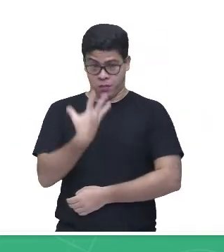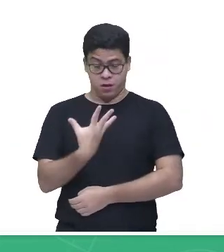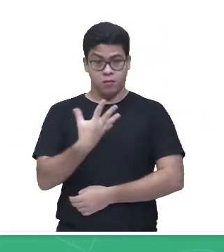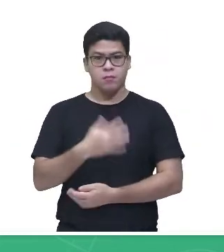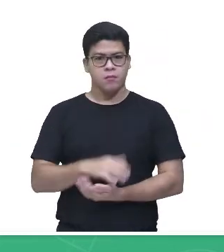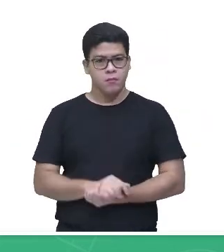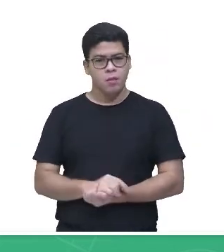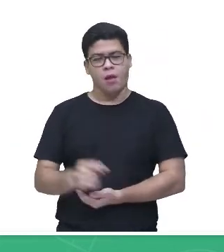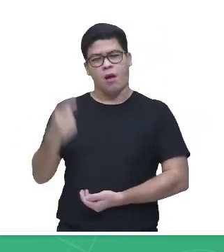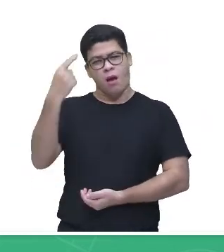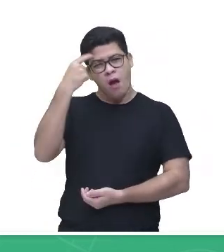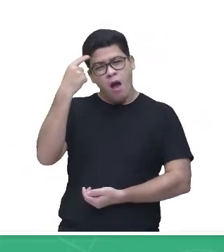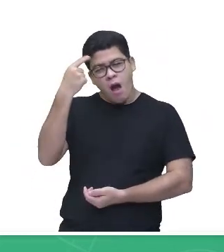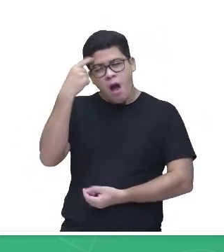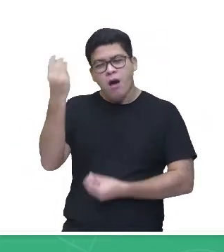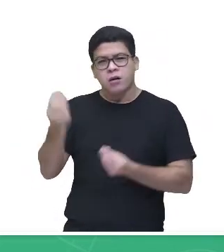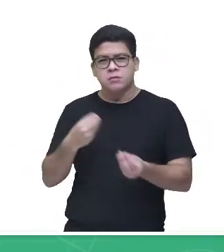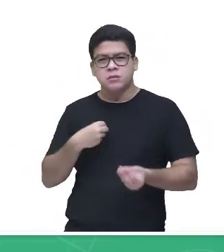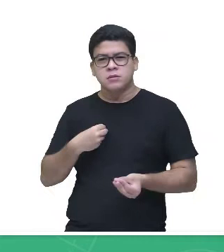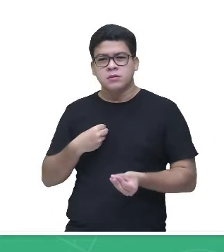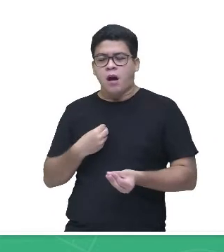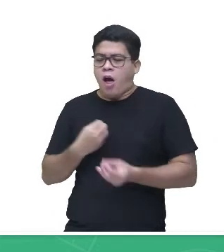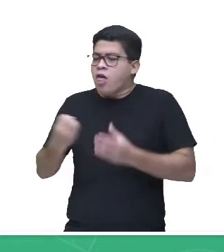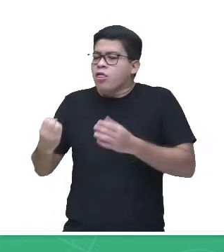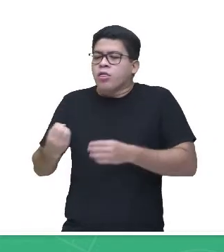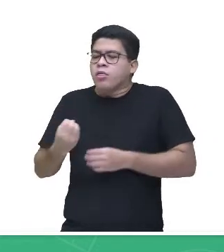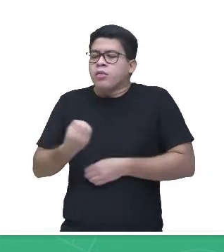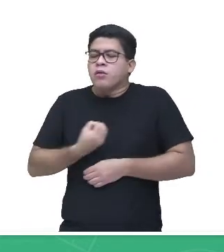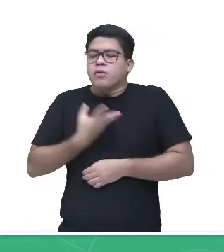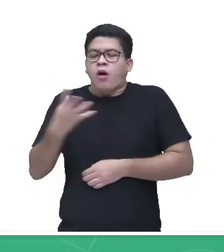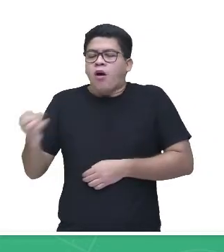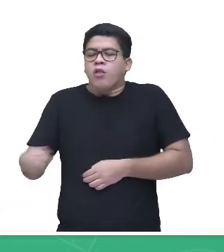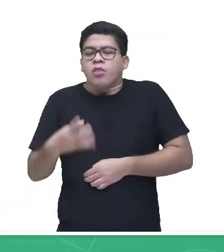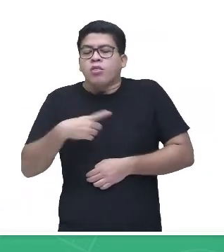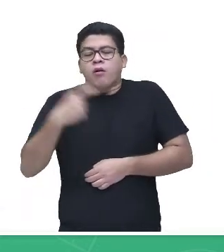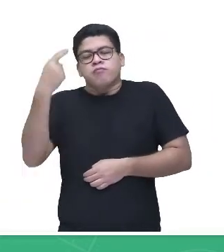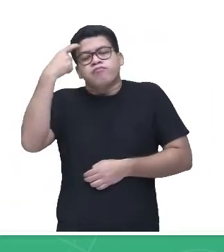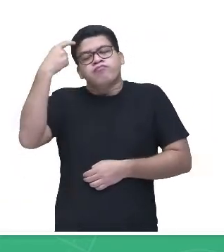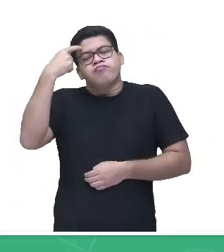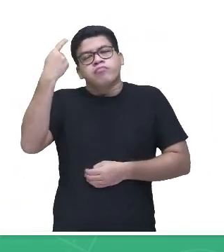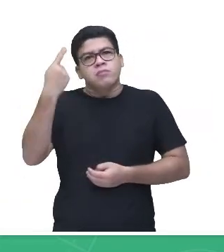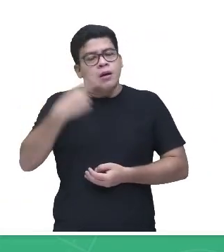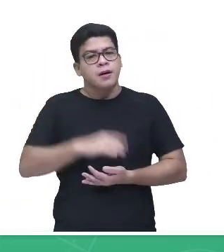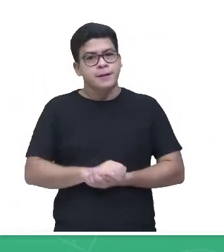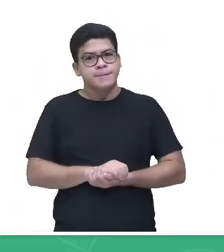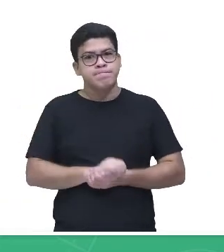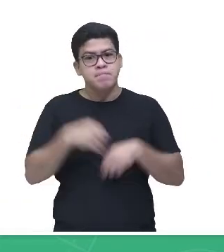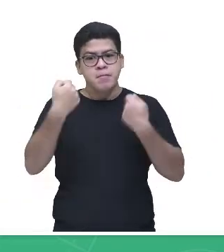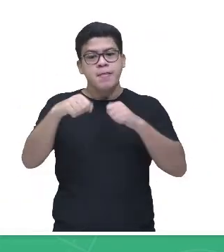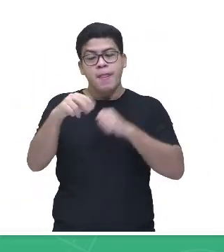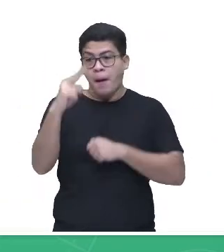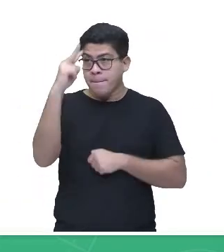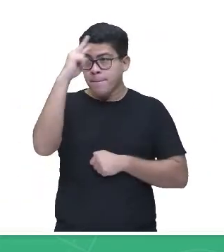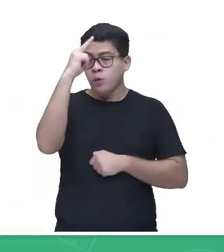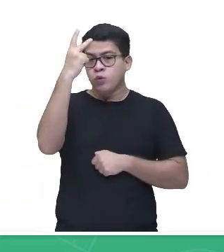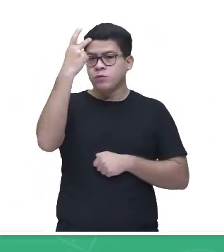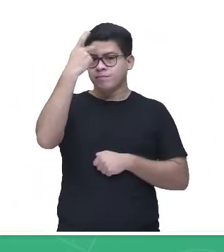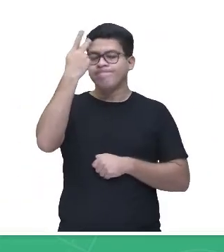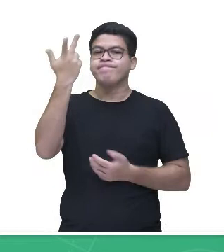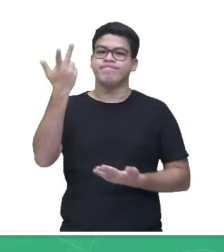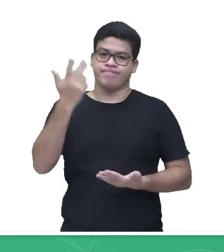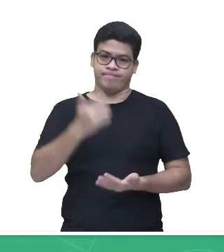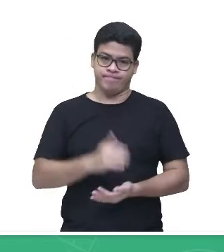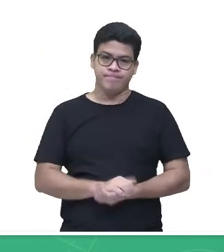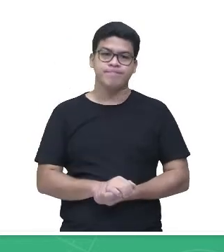esses pensadores, eles vão trazer novas reflexões. Eles vão trazer questionamentos. Todos